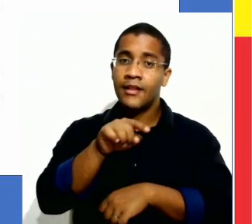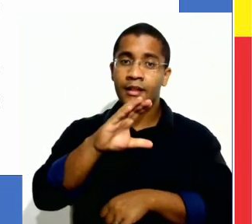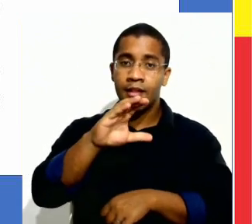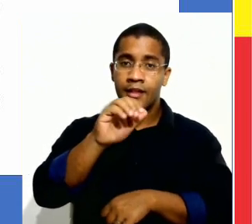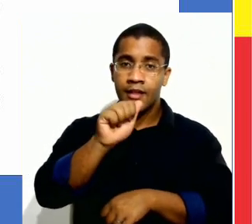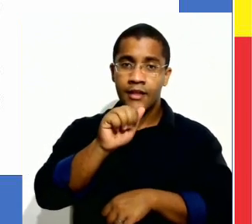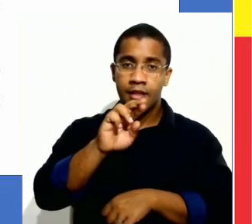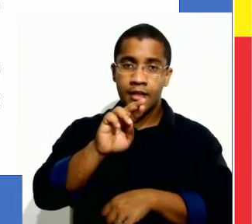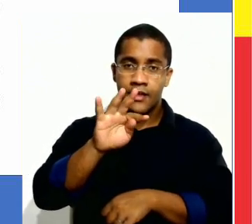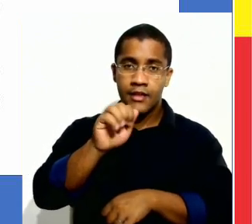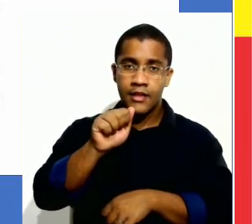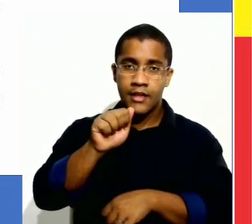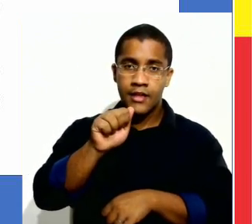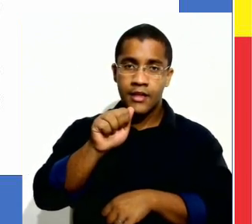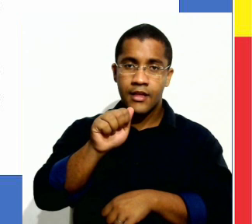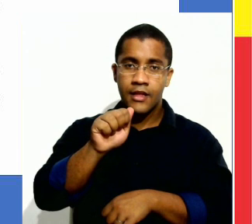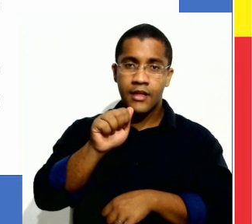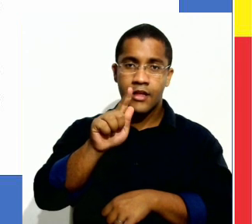de Cartago.